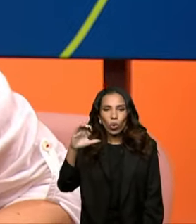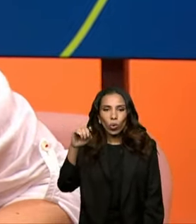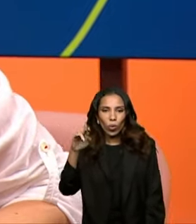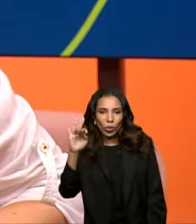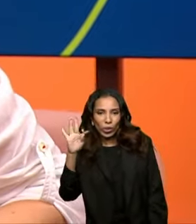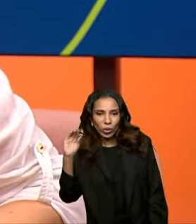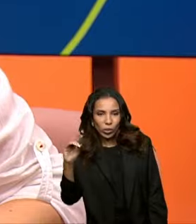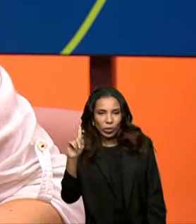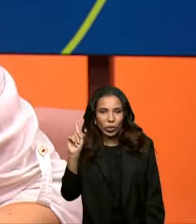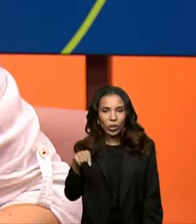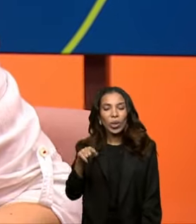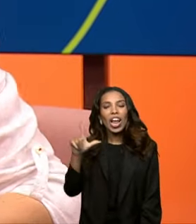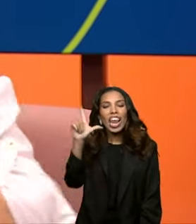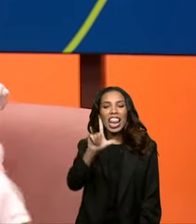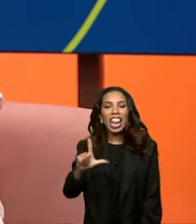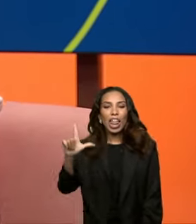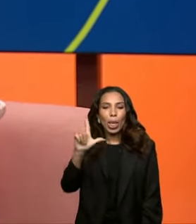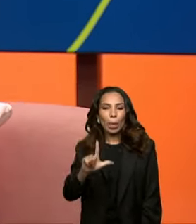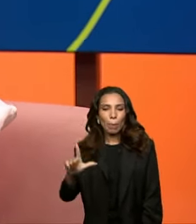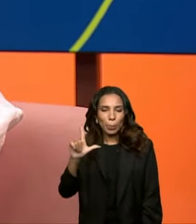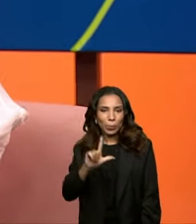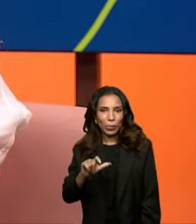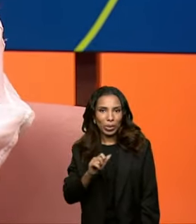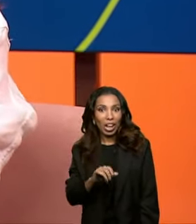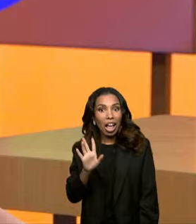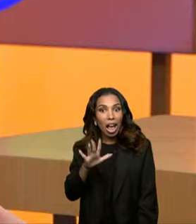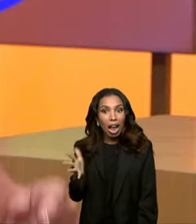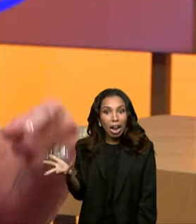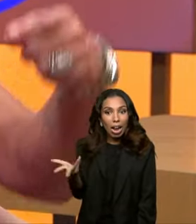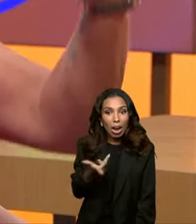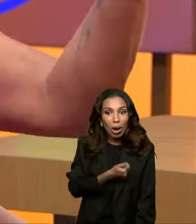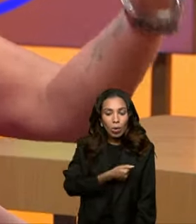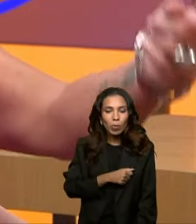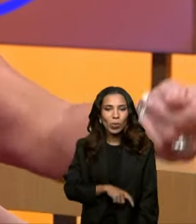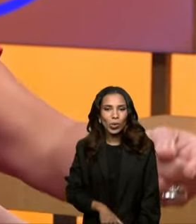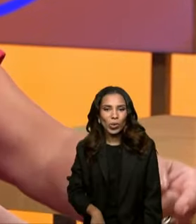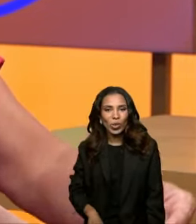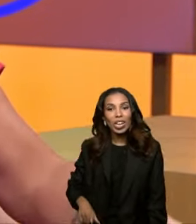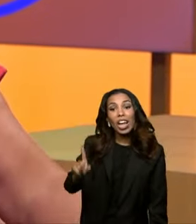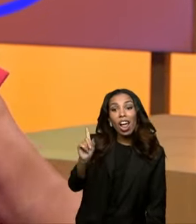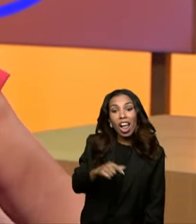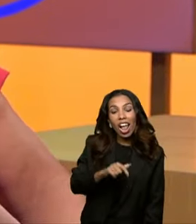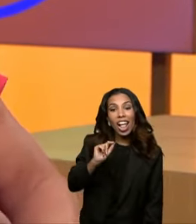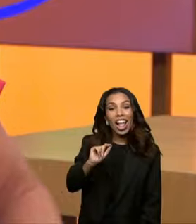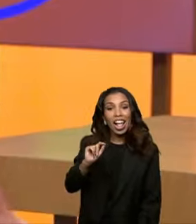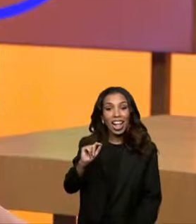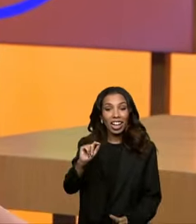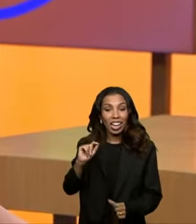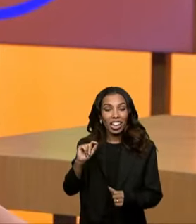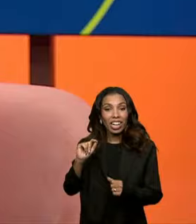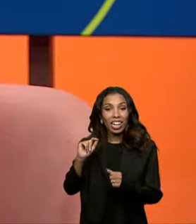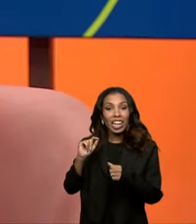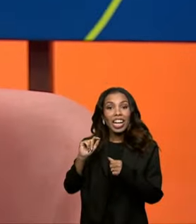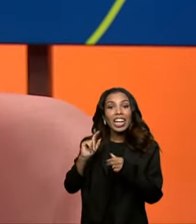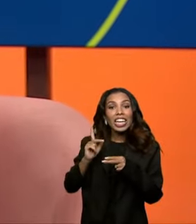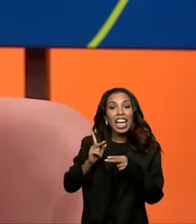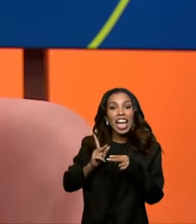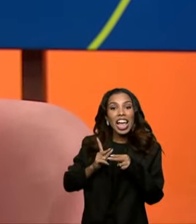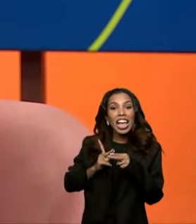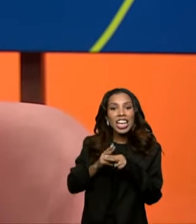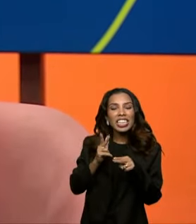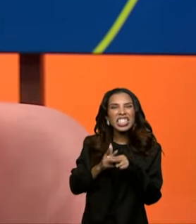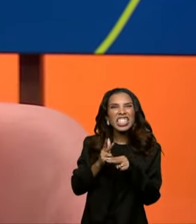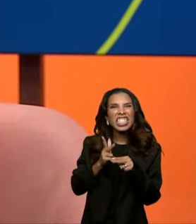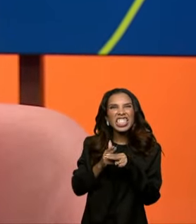Café Pequeno, no Leblon. Gente, que maravilha! Lindo tudo a série que vai estrear. A série O Sonho e a Sílaba estreia